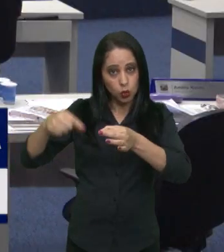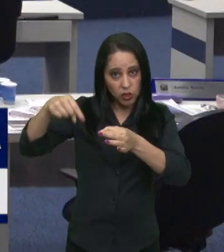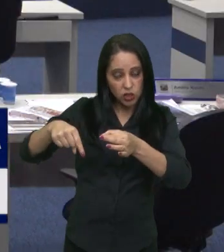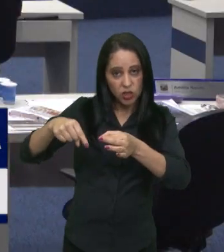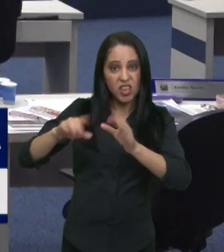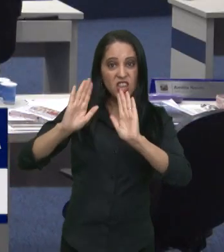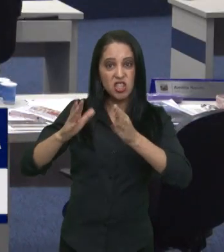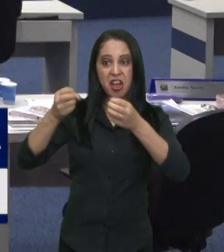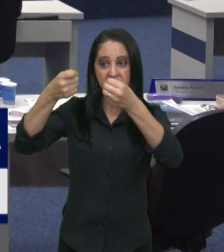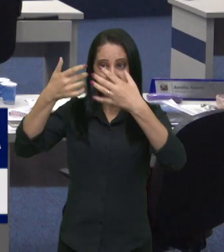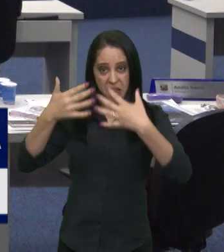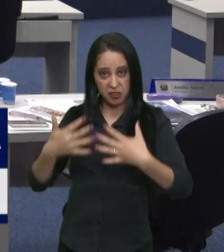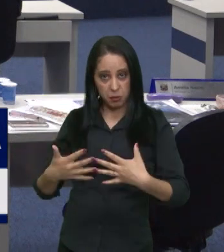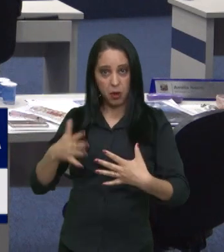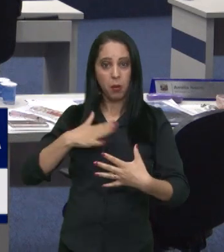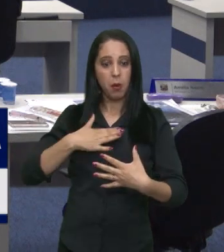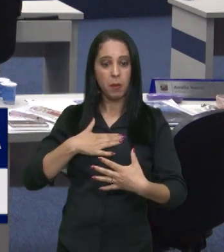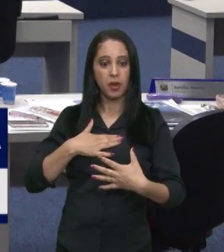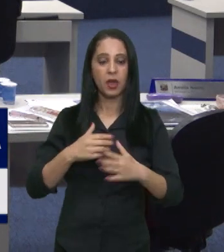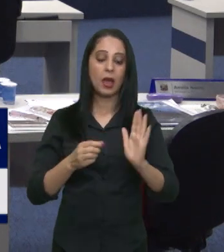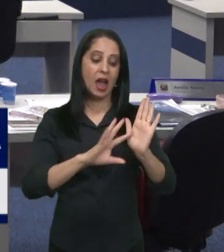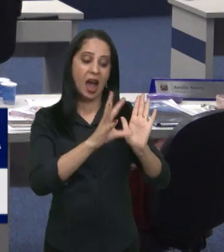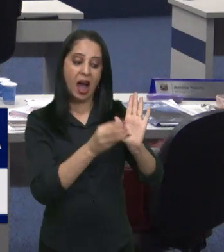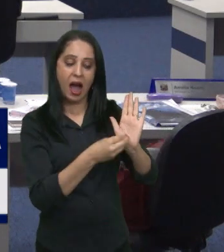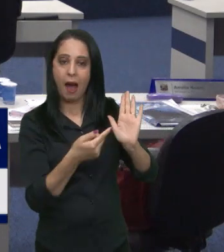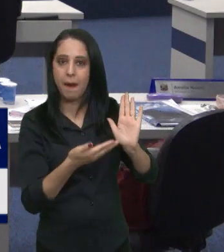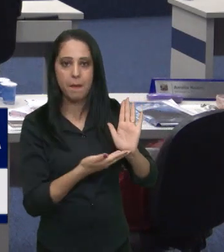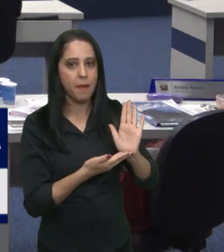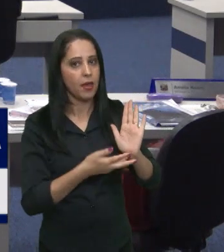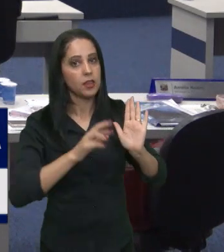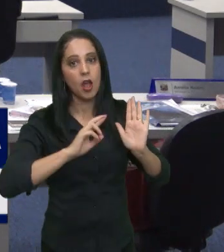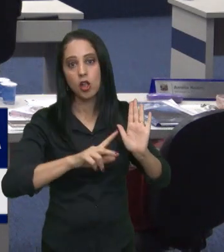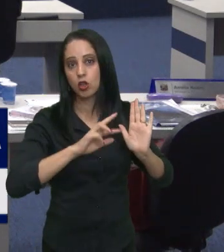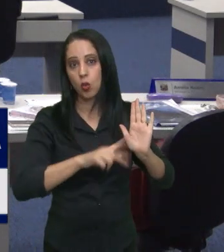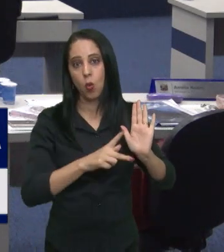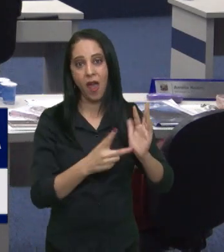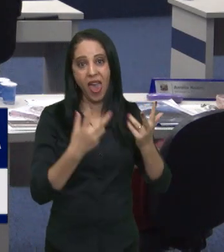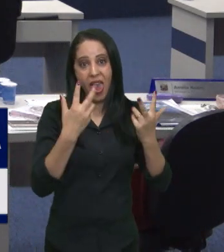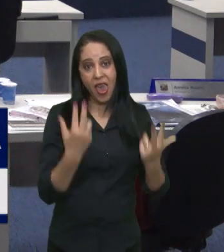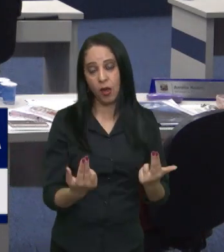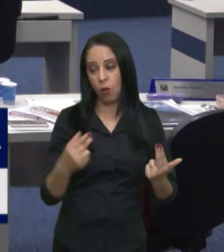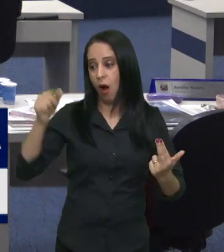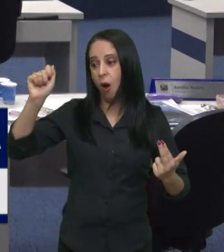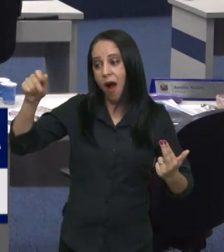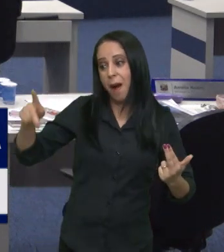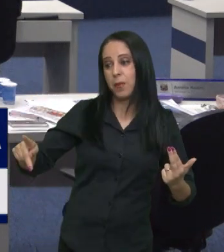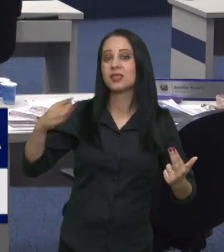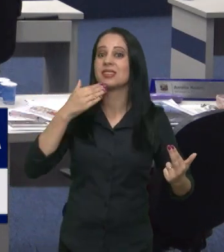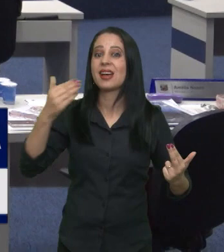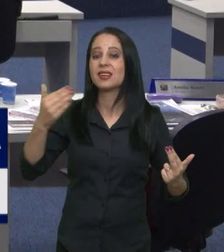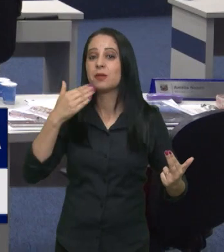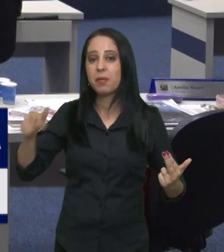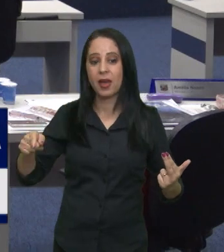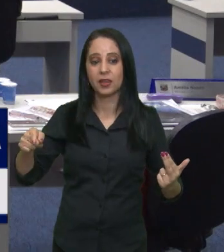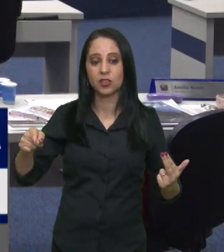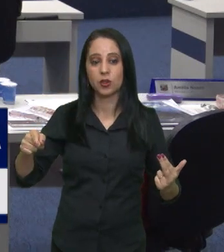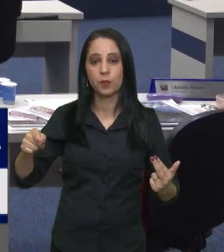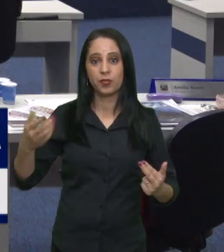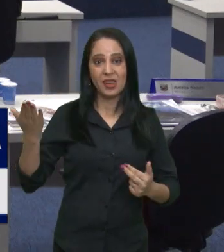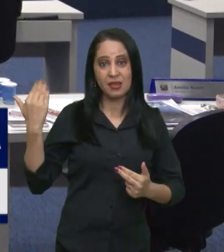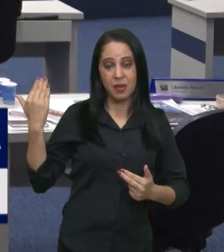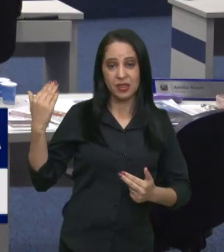um parecer que a emenda não é a emenda que atenda os aposentados. Aposentados que fizeram aquela